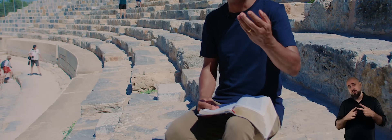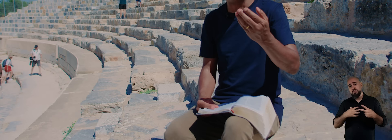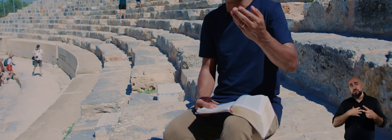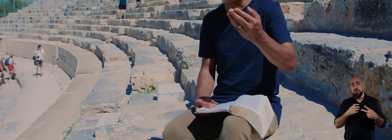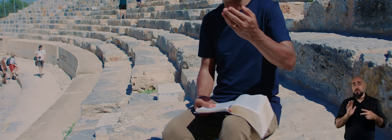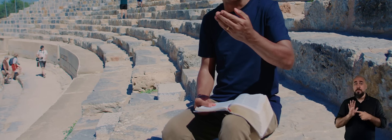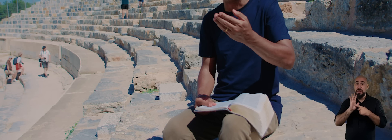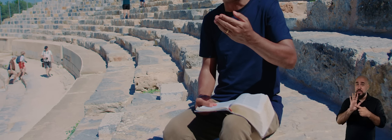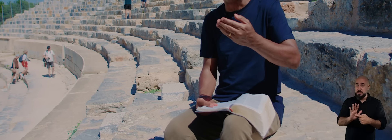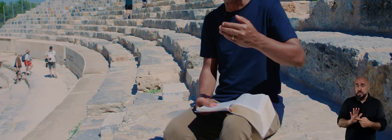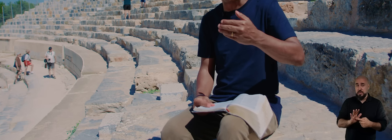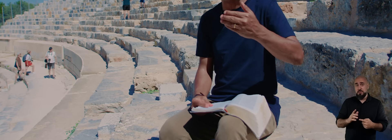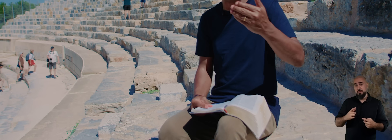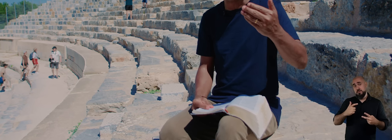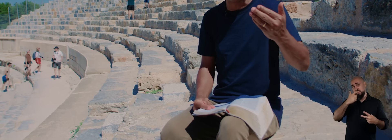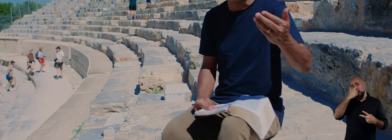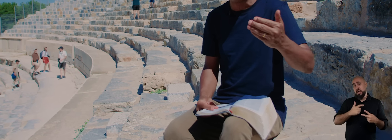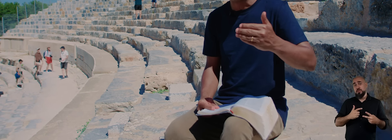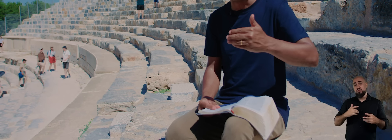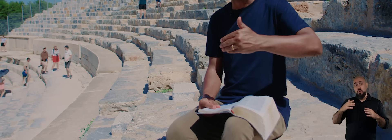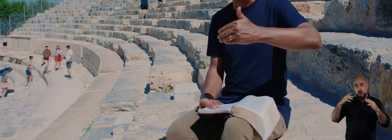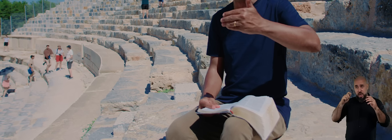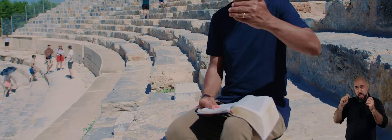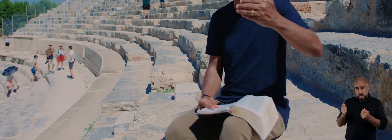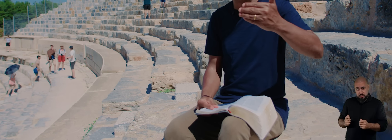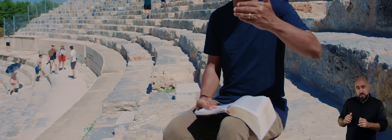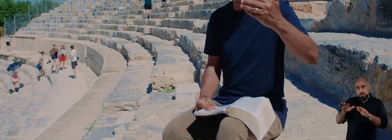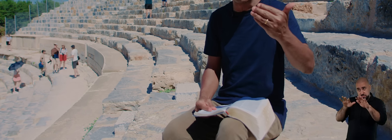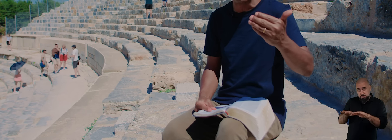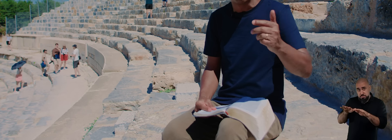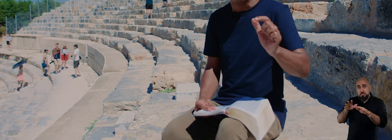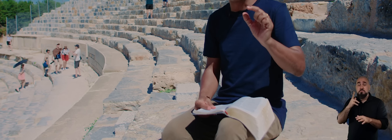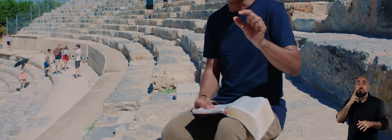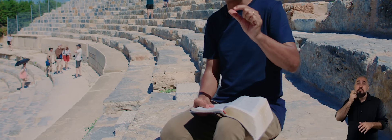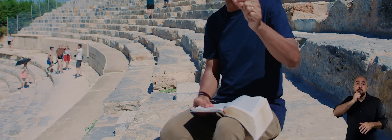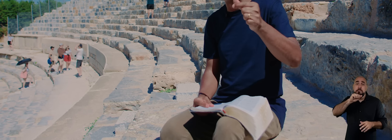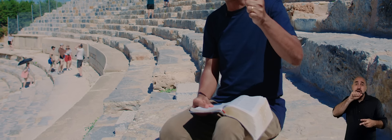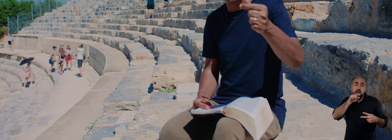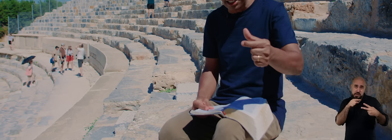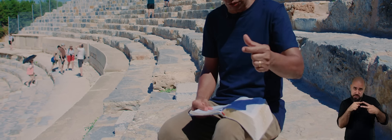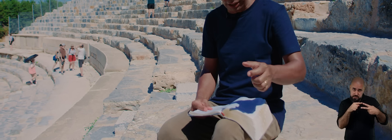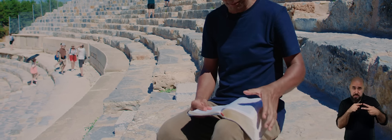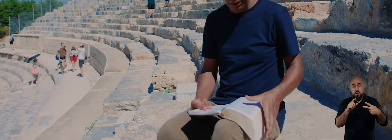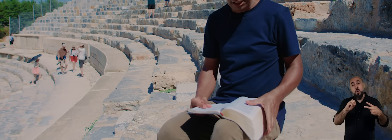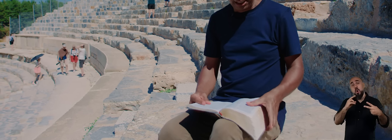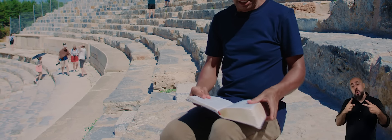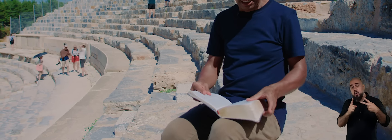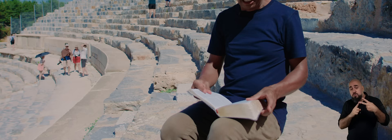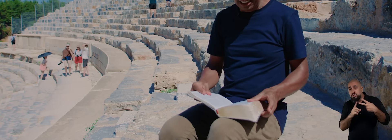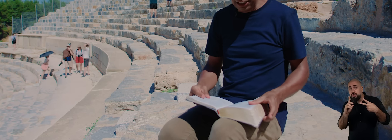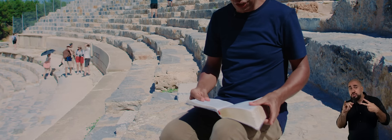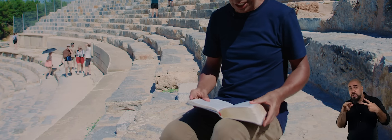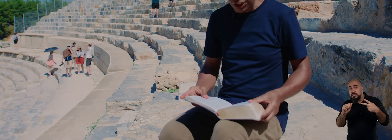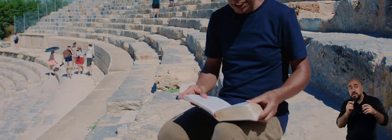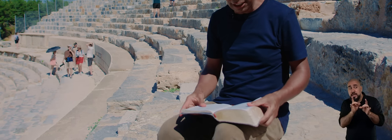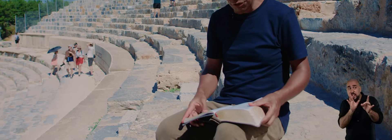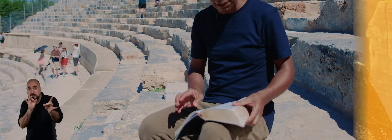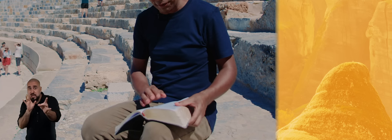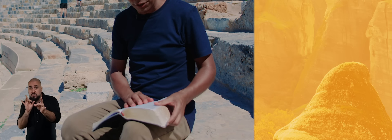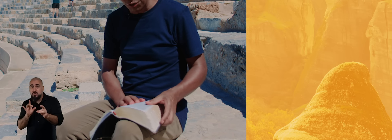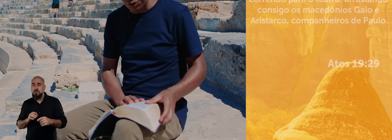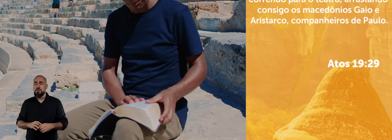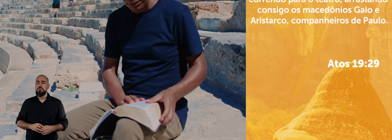Ela poderia ser adorada como a Magna Mater, como a grande deusa mãe, ou como a Diana caçadora. Grande a